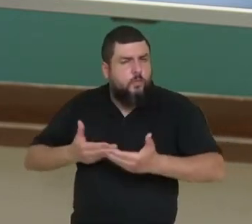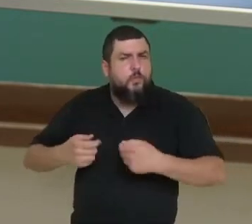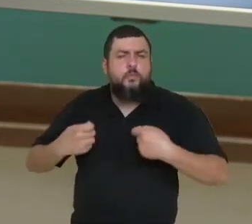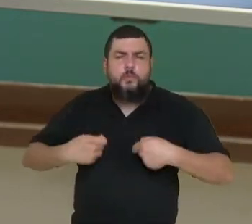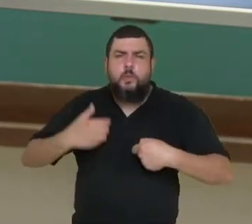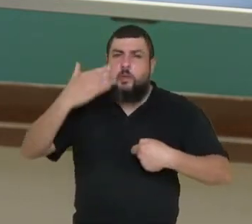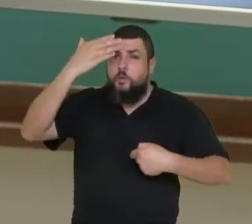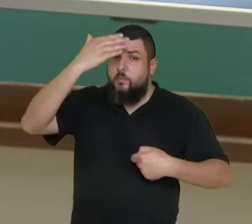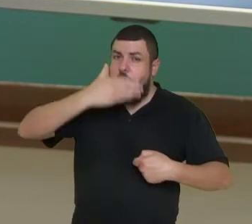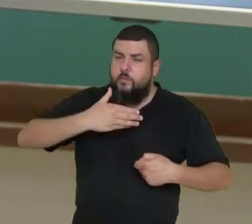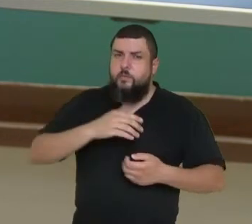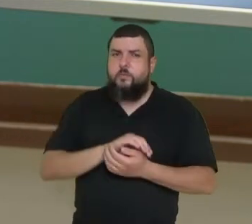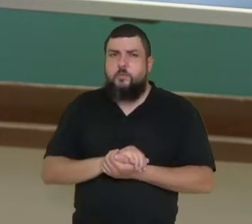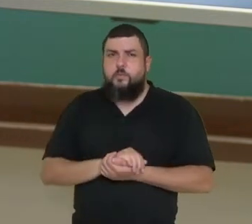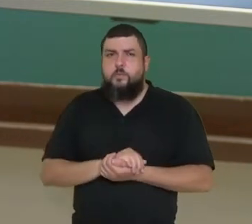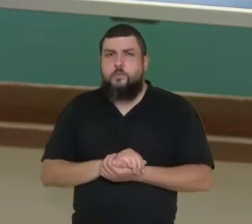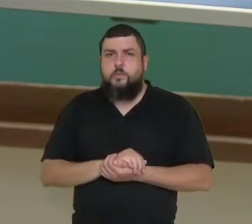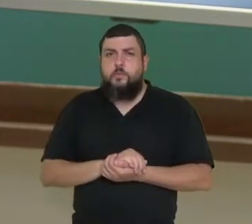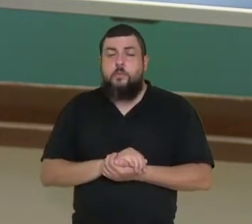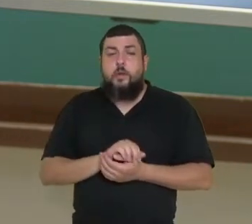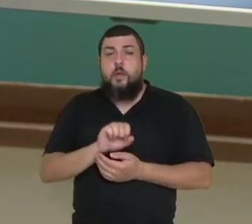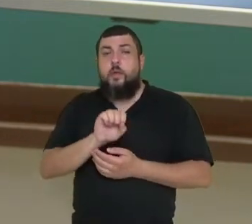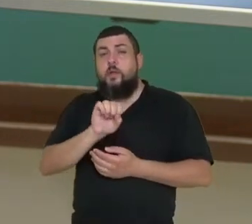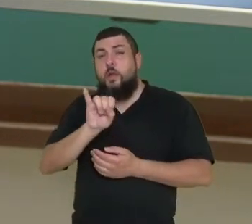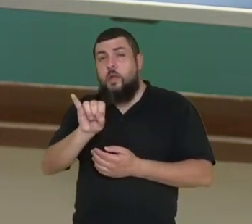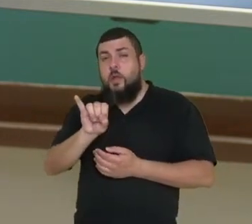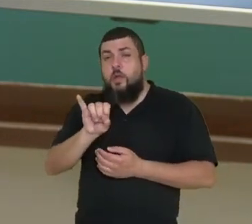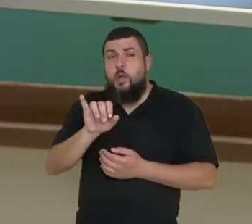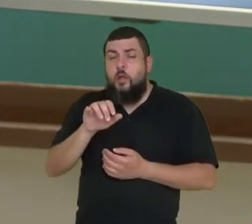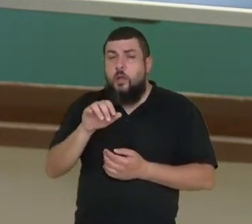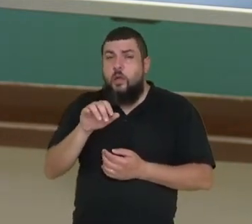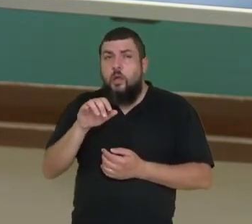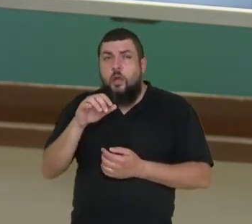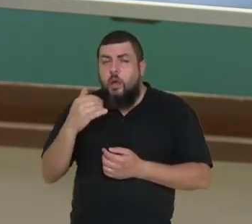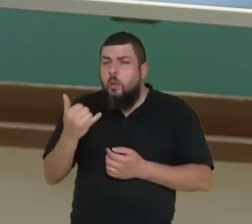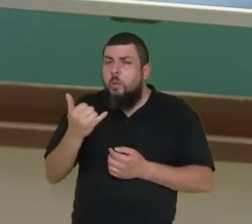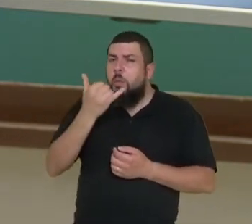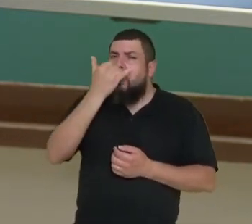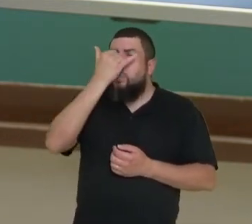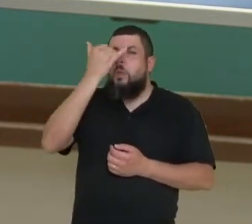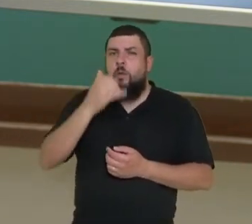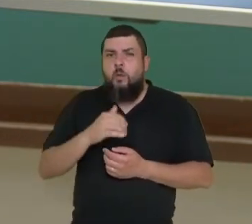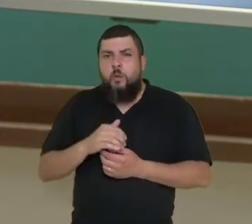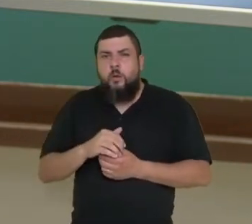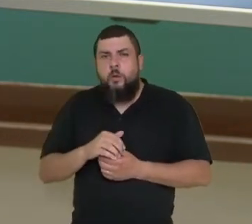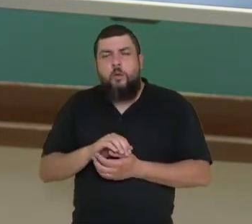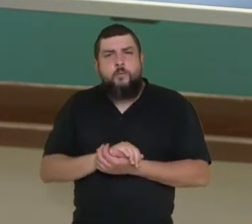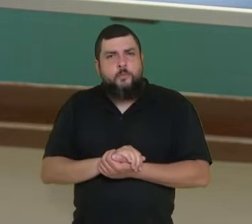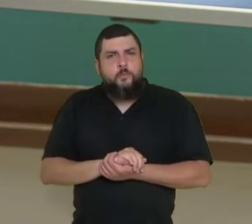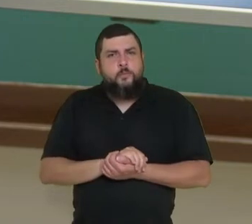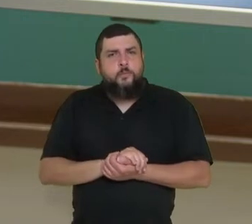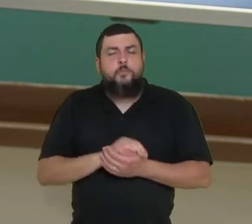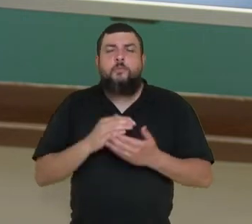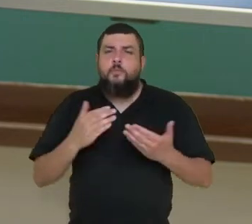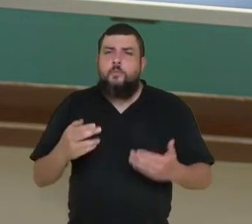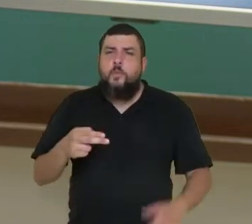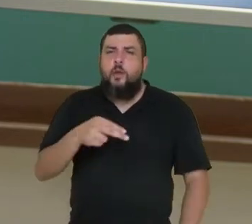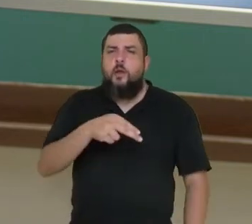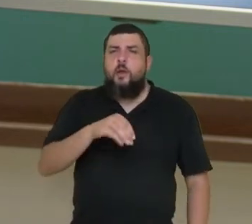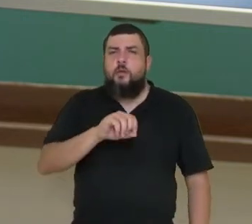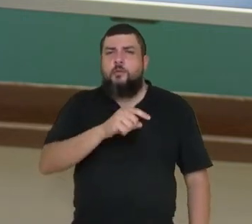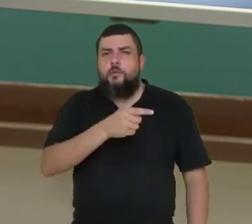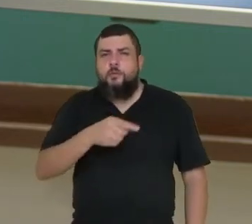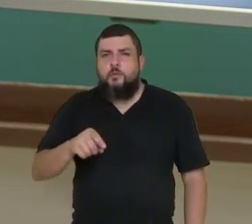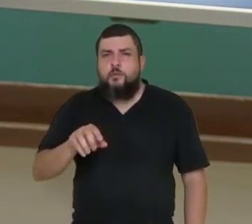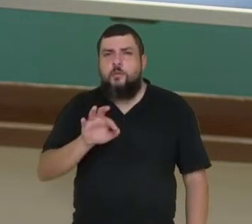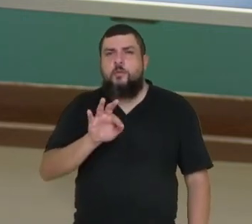senão a gente corre o risco de ficar na mão. Então, observe que aqui, para não ficar na mão, é um coloquialismo, né?